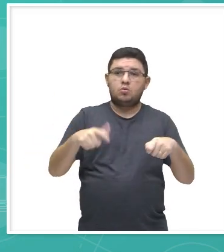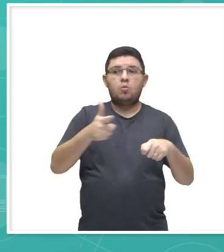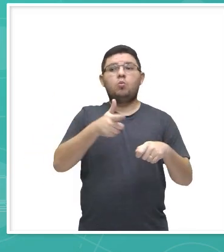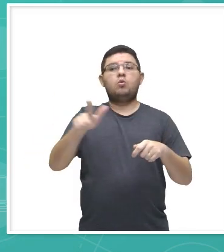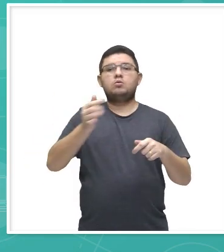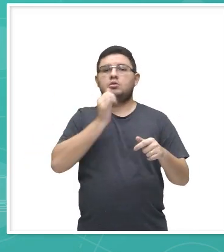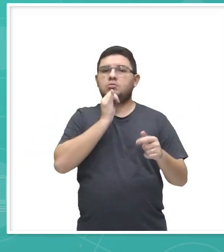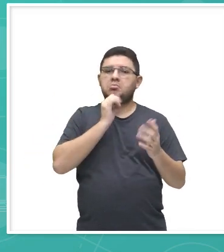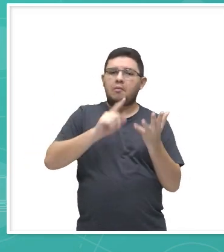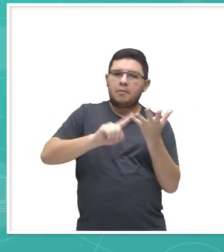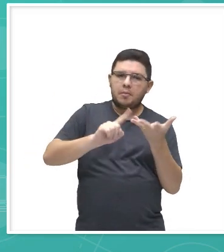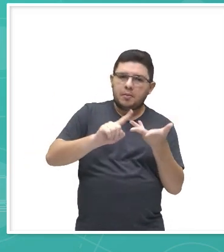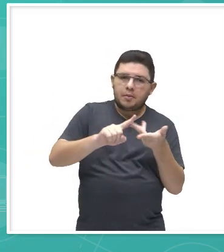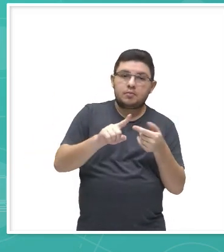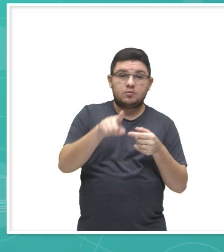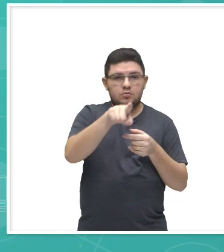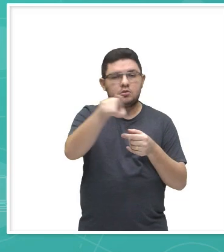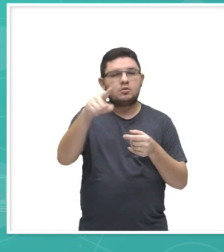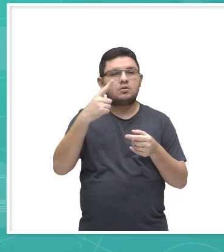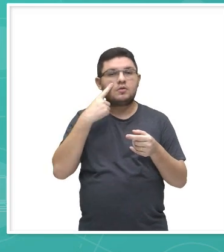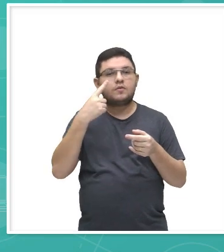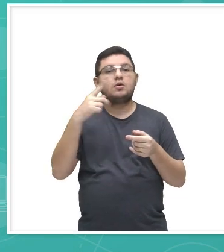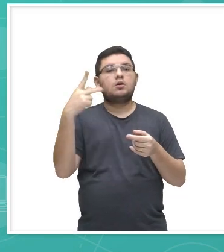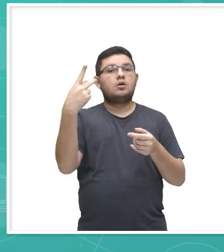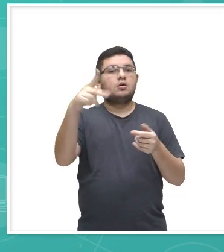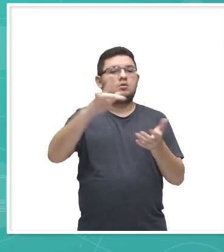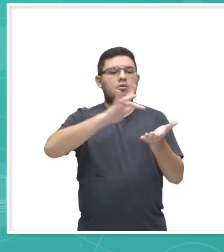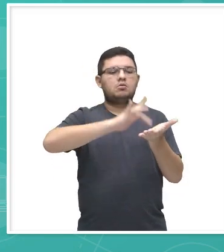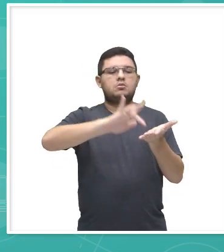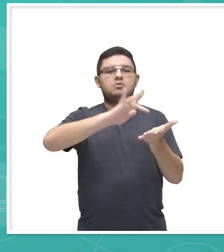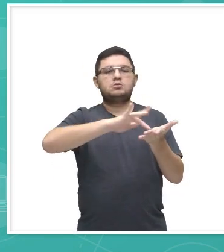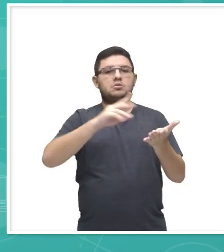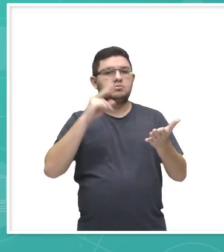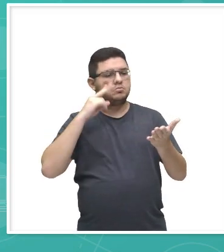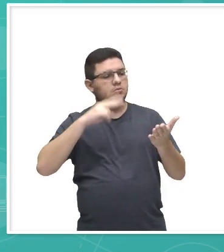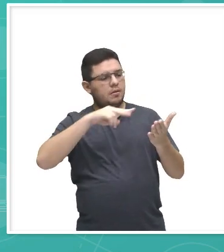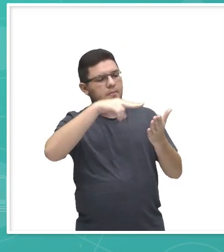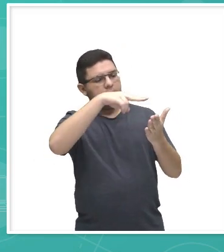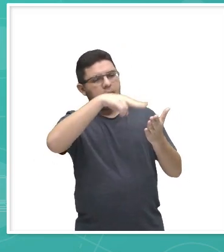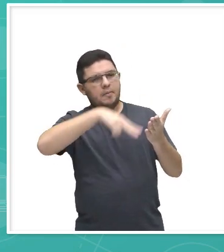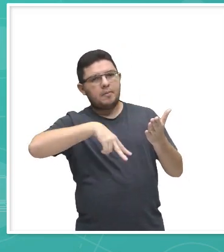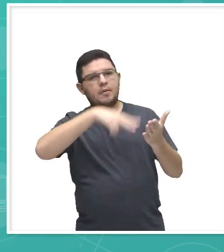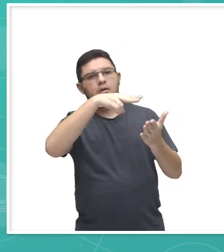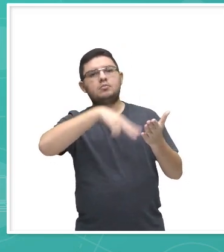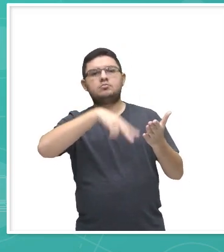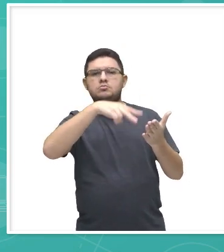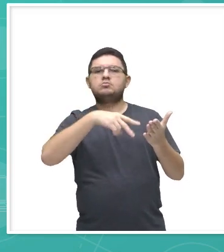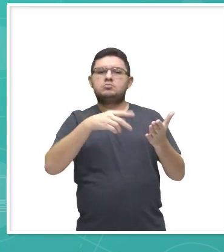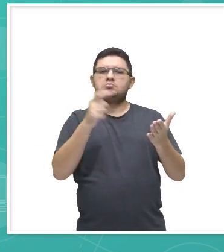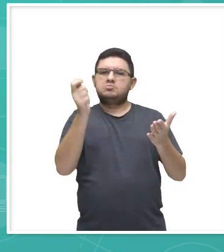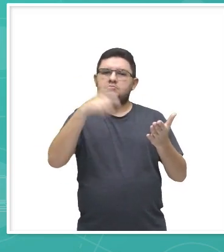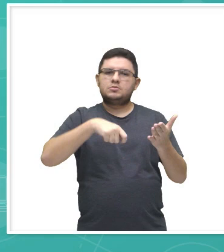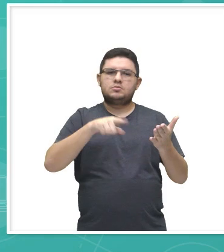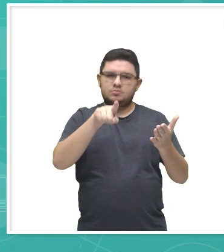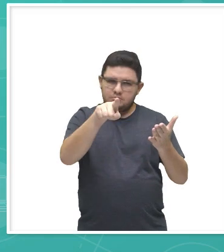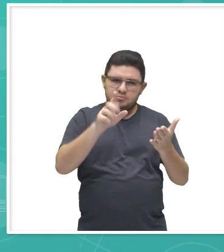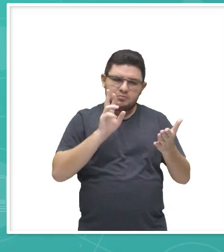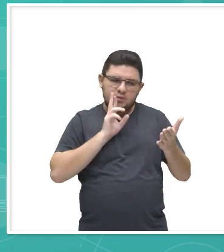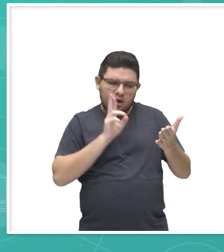você acompanha aí no caderno digital e aí você vai respondendo e aí a gente tem ali